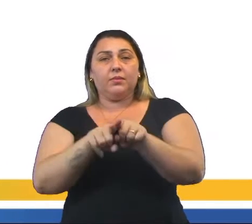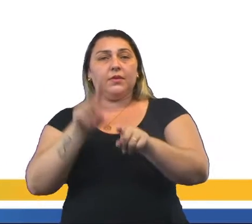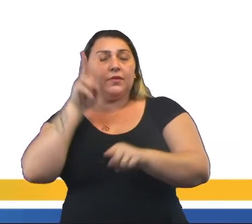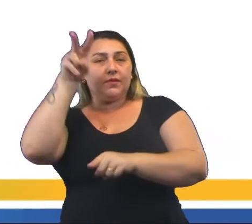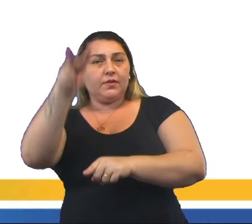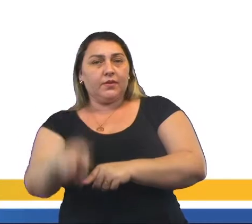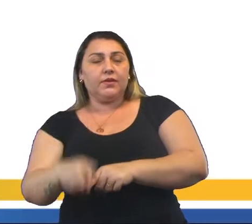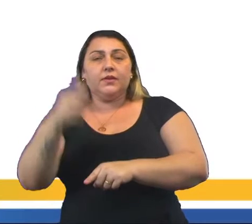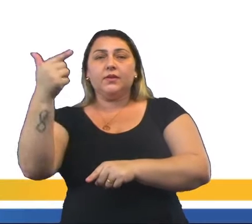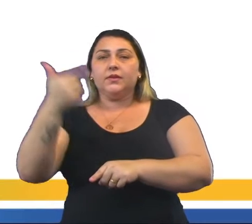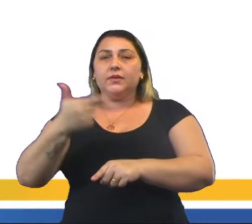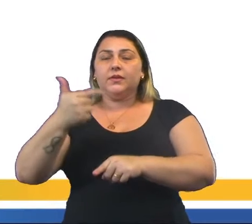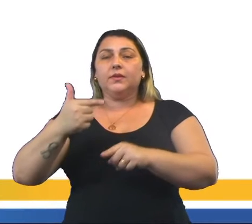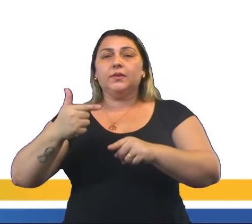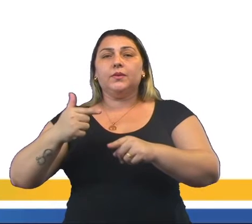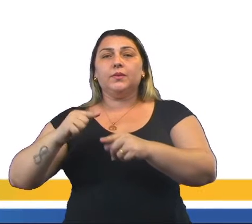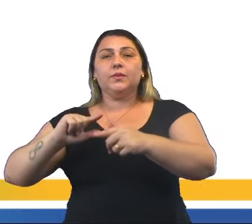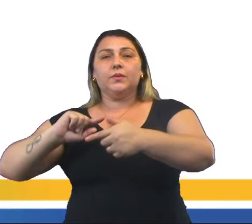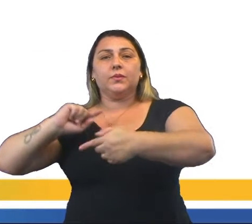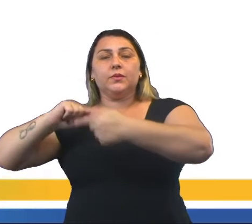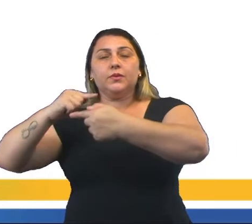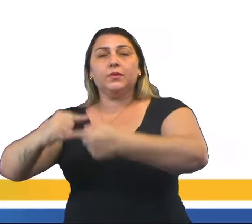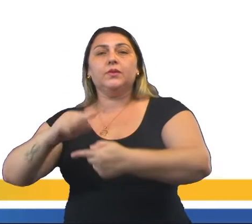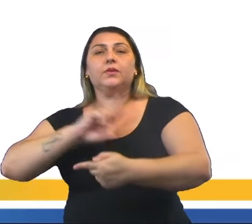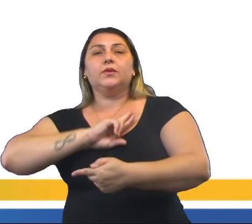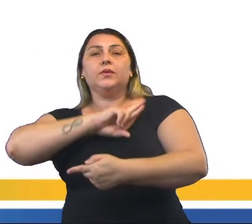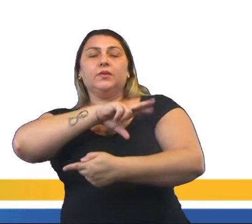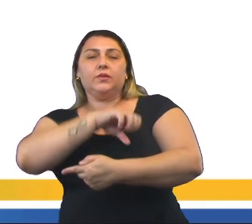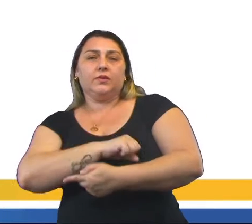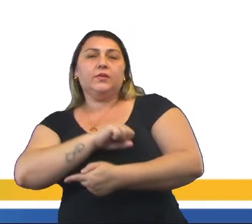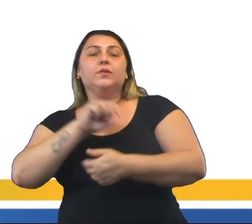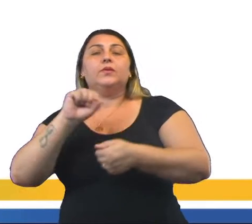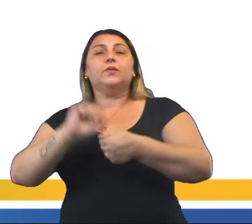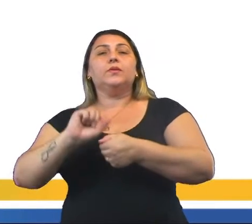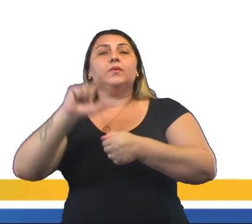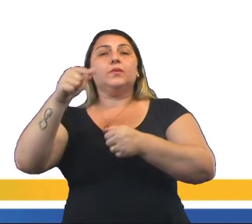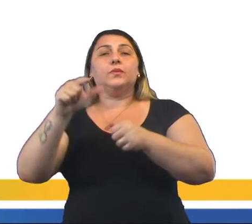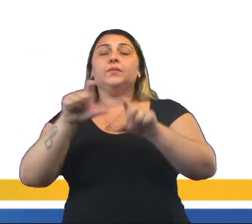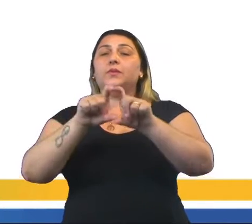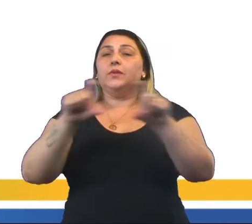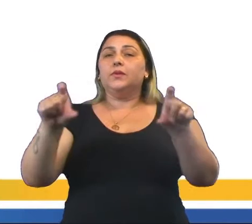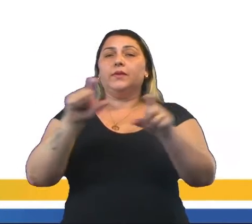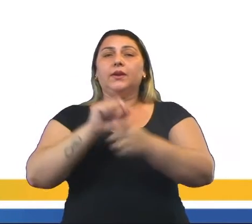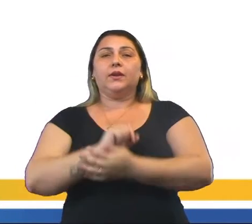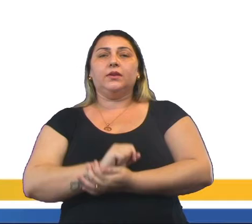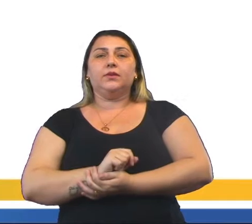bem na segunda geração romântica. Mas ele perpassa todas as demais gerações.